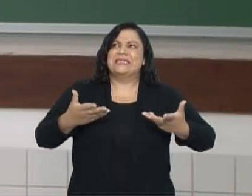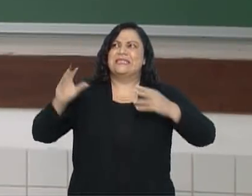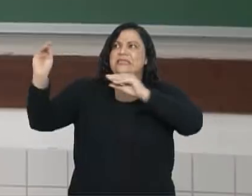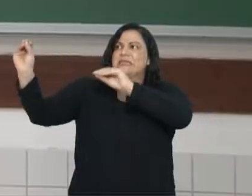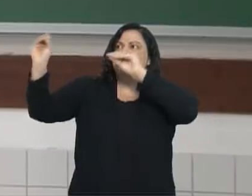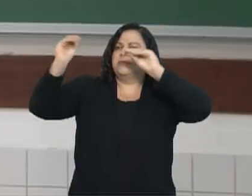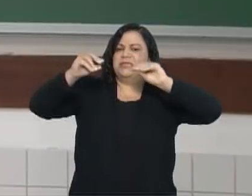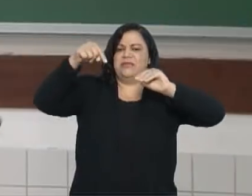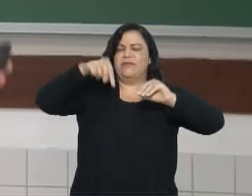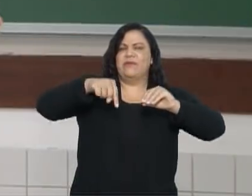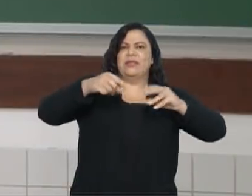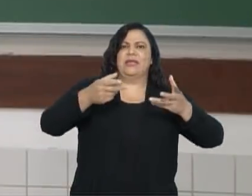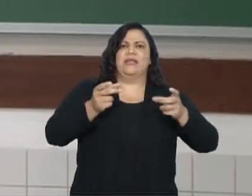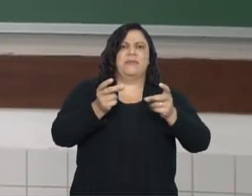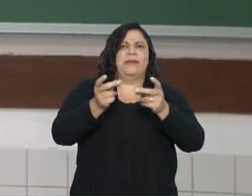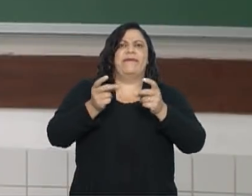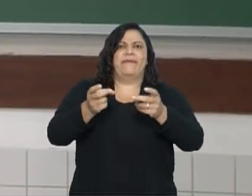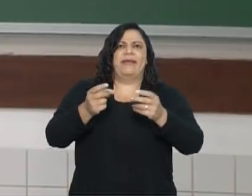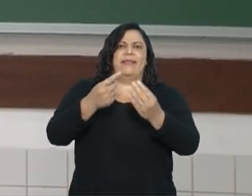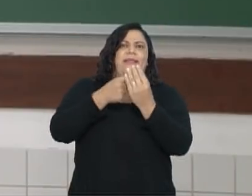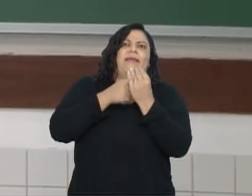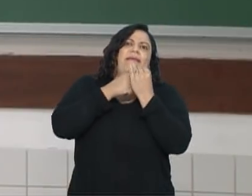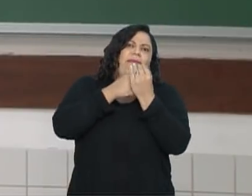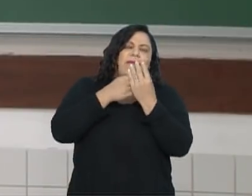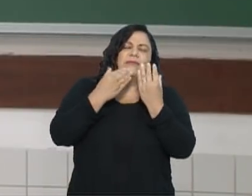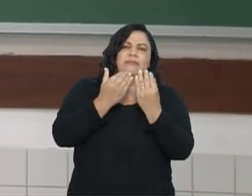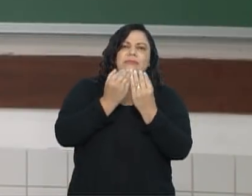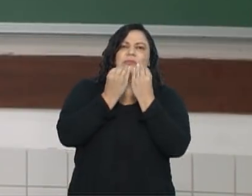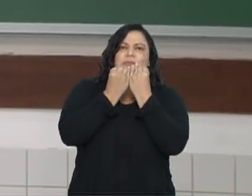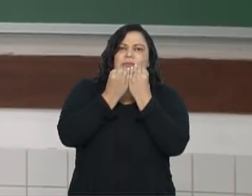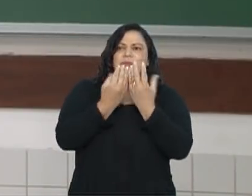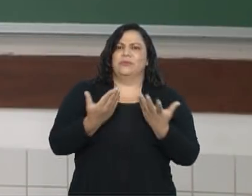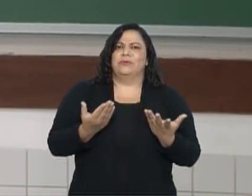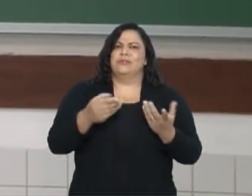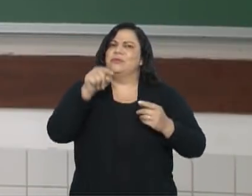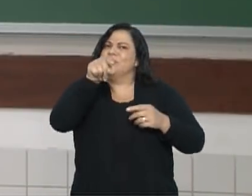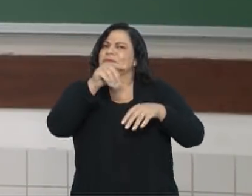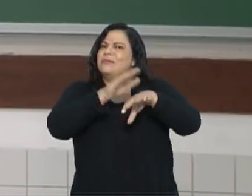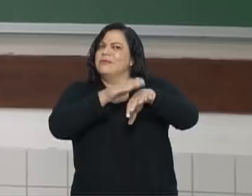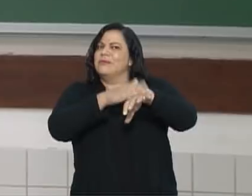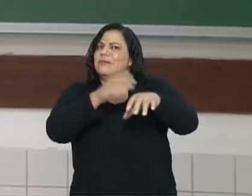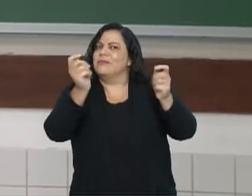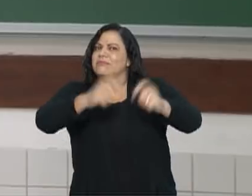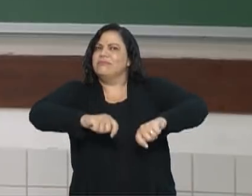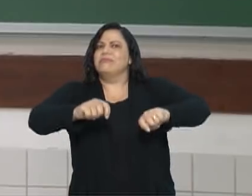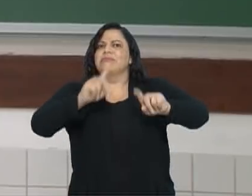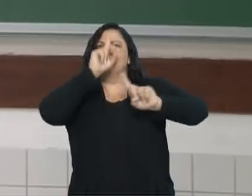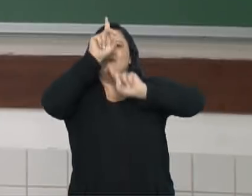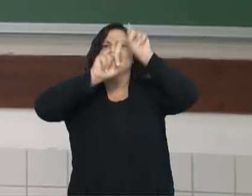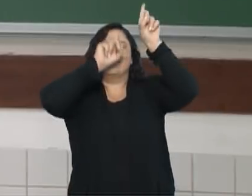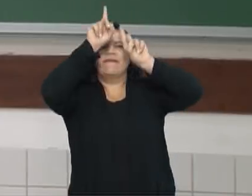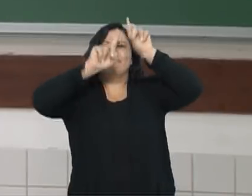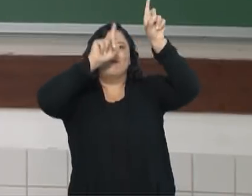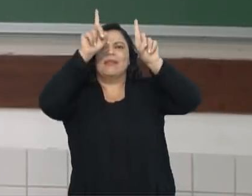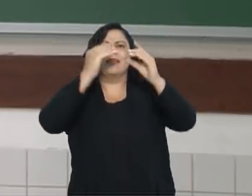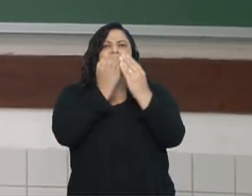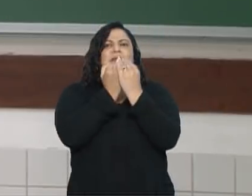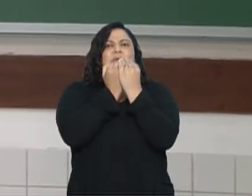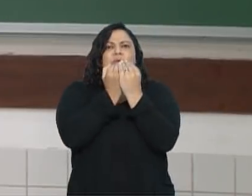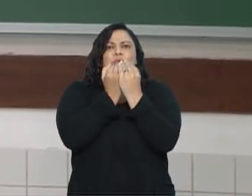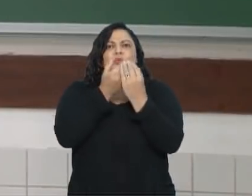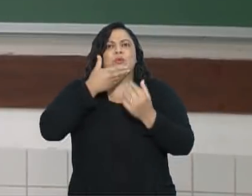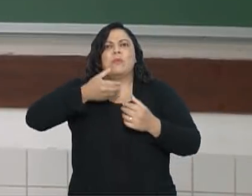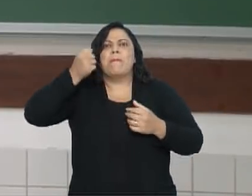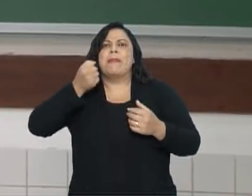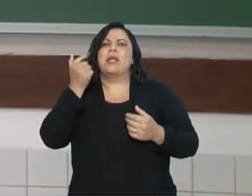é inaceitável. Elas podem vir, mas por que você não inventa um sanduíche melhor do que a empresa que veio de fora? Com um